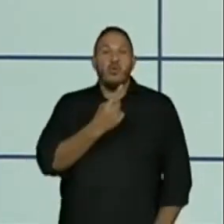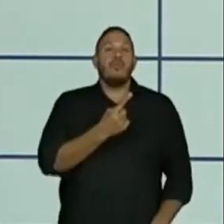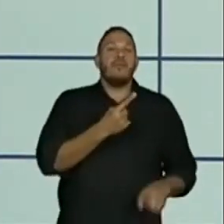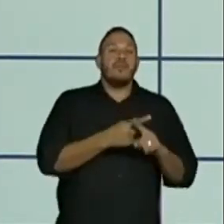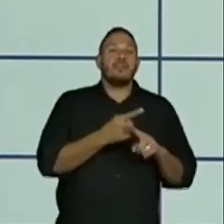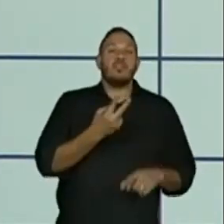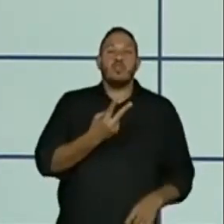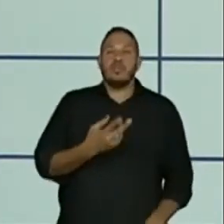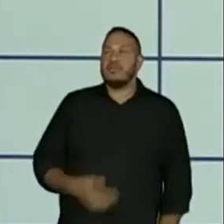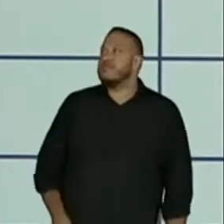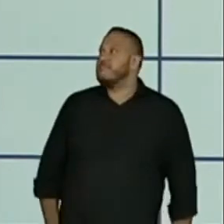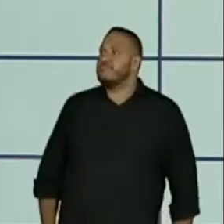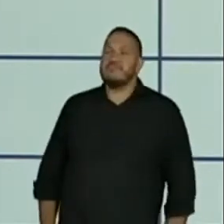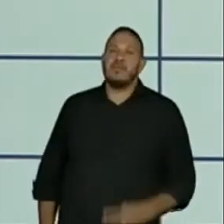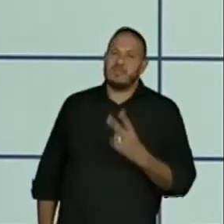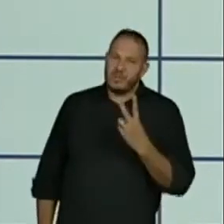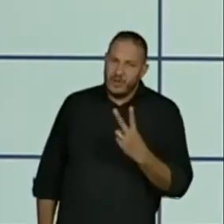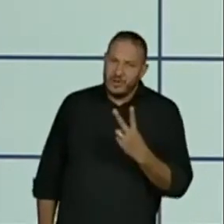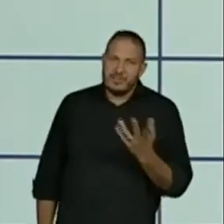1 vezes 2, 2.